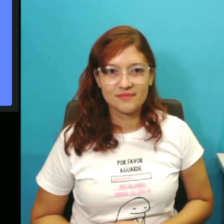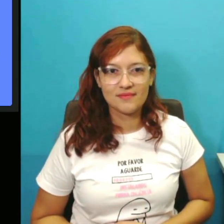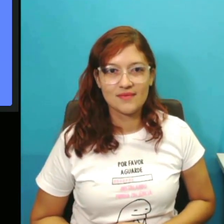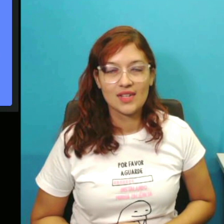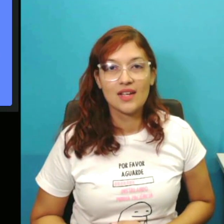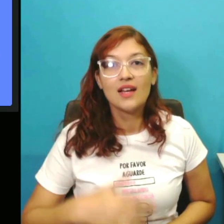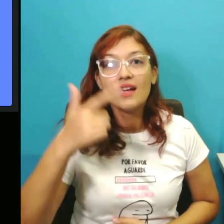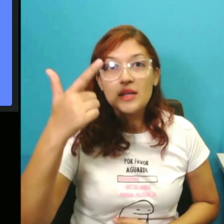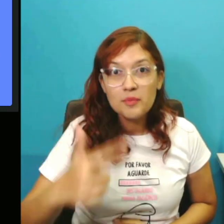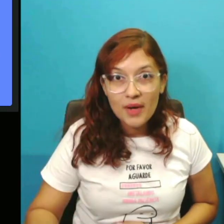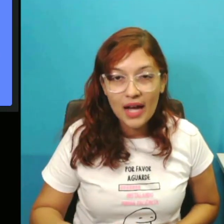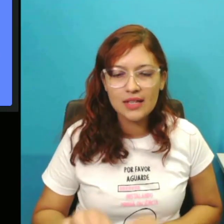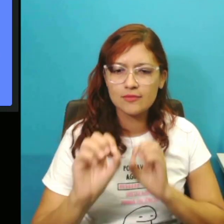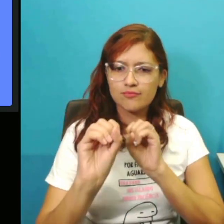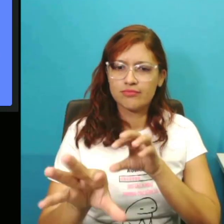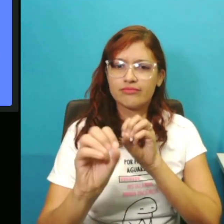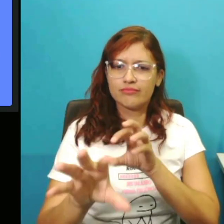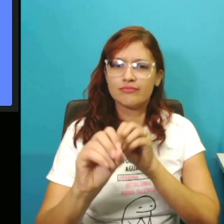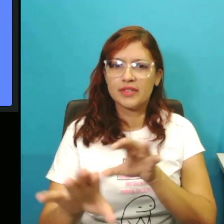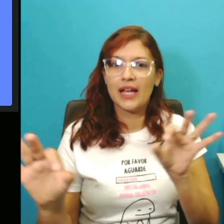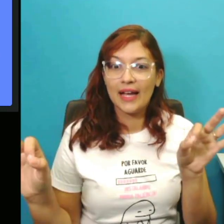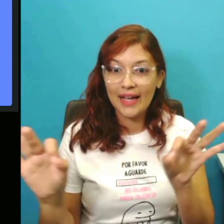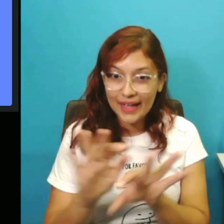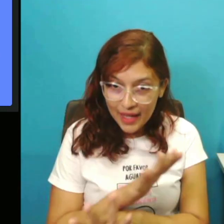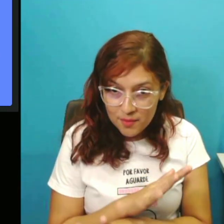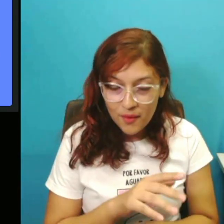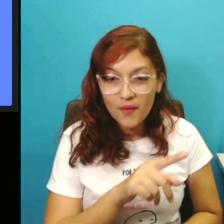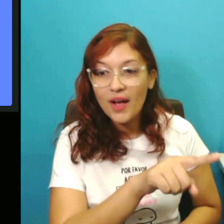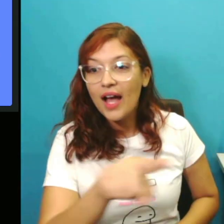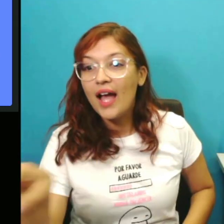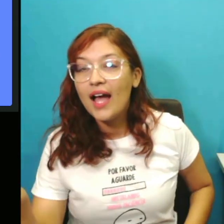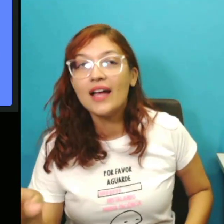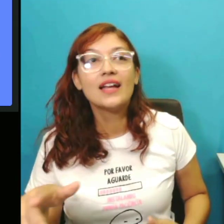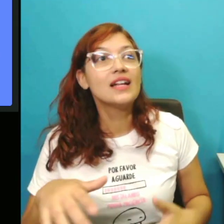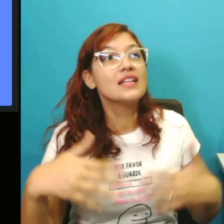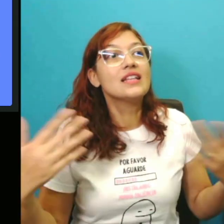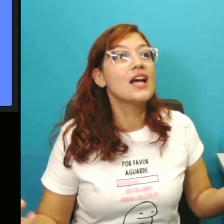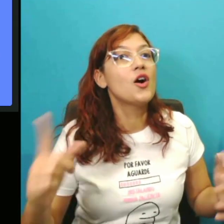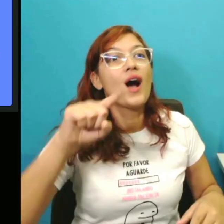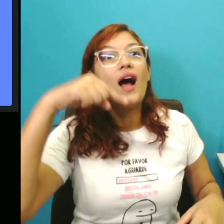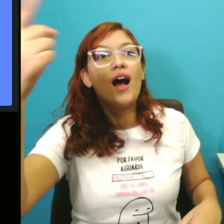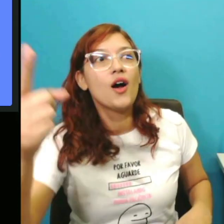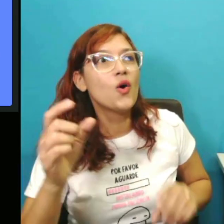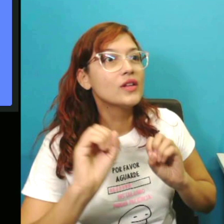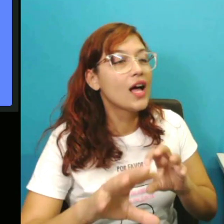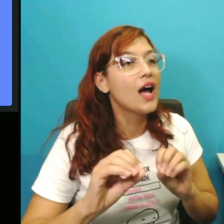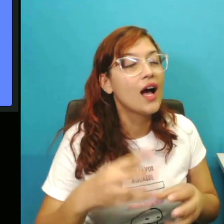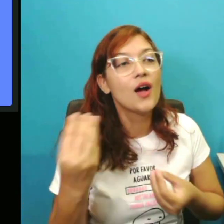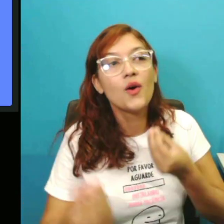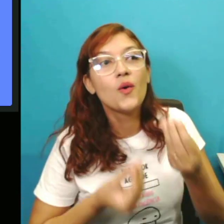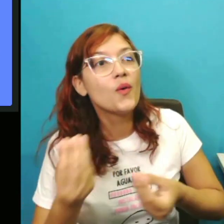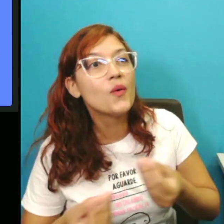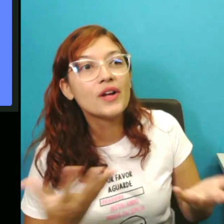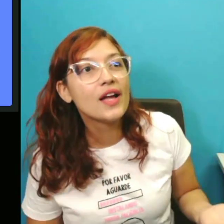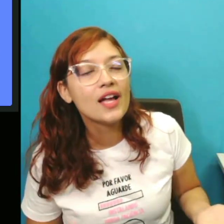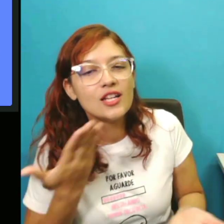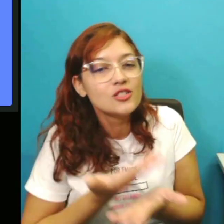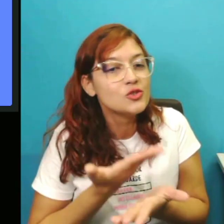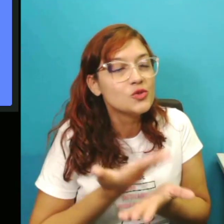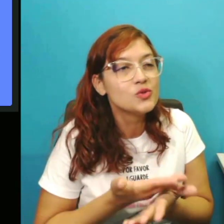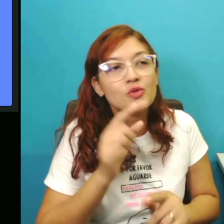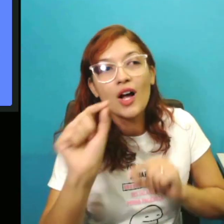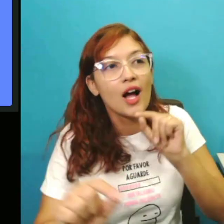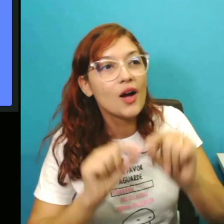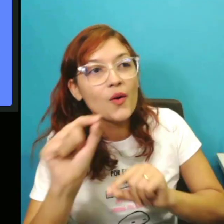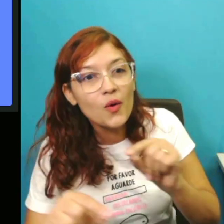acontecer. E também, ao final da aula, os alunos já perguntavam o que seria feito na próxima aula, o